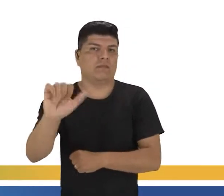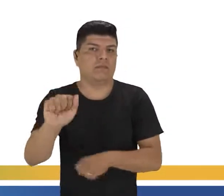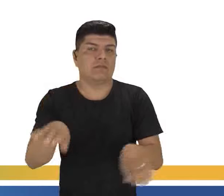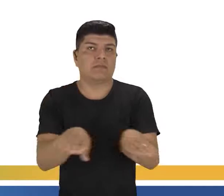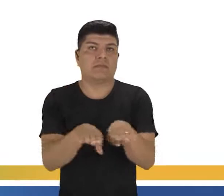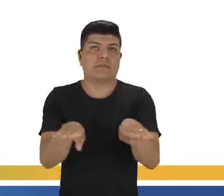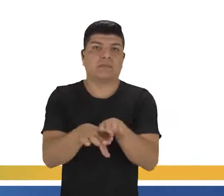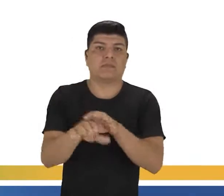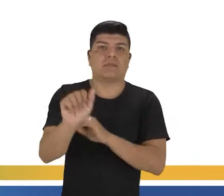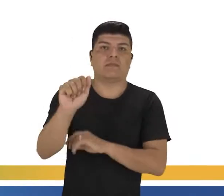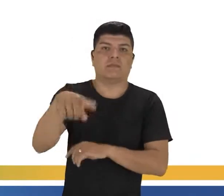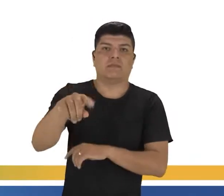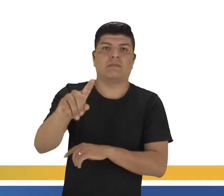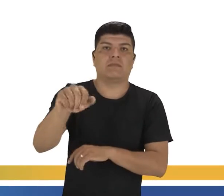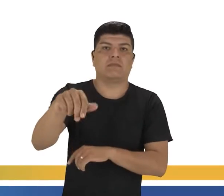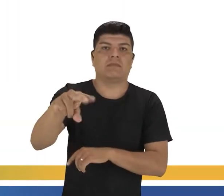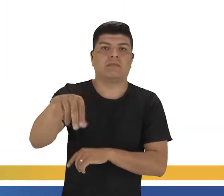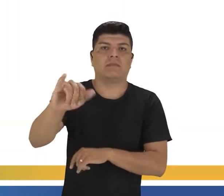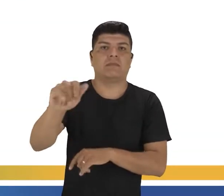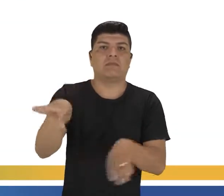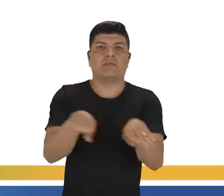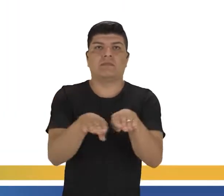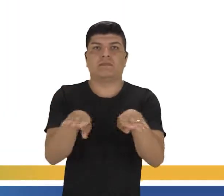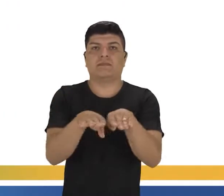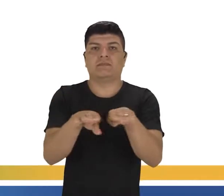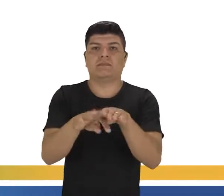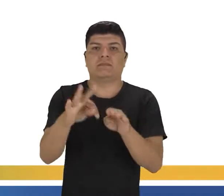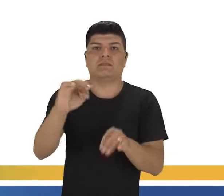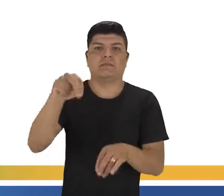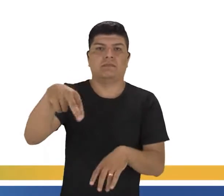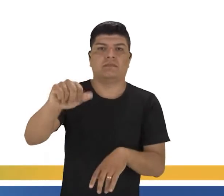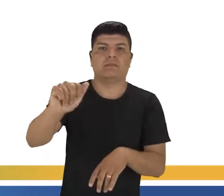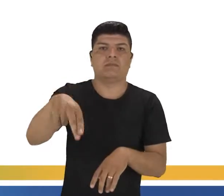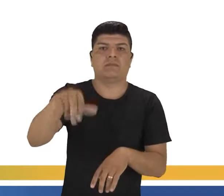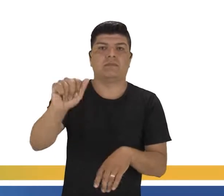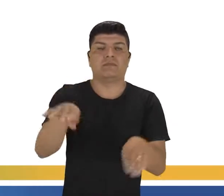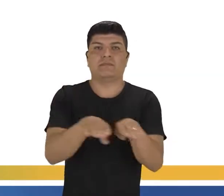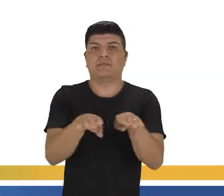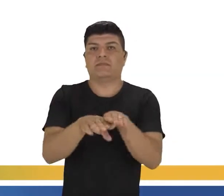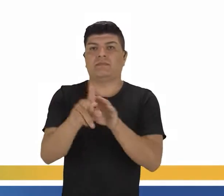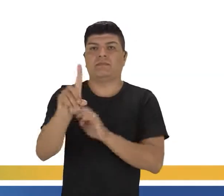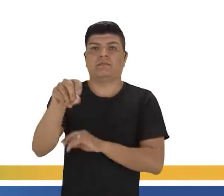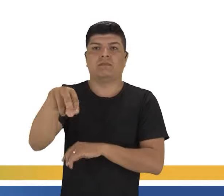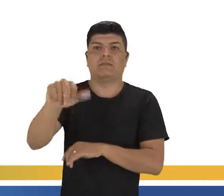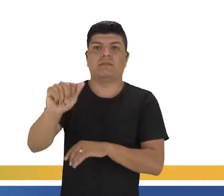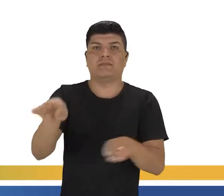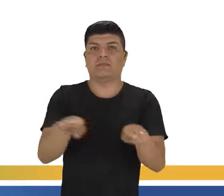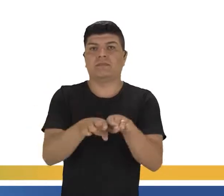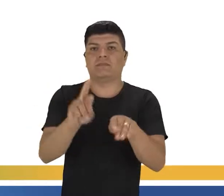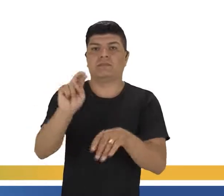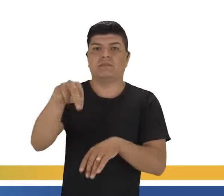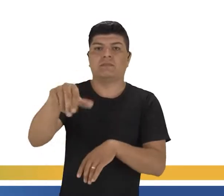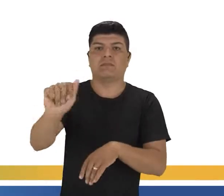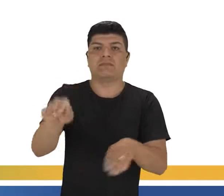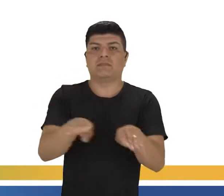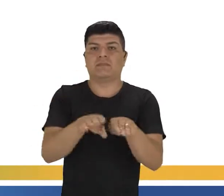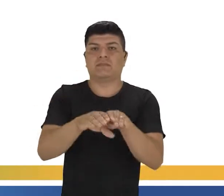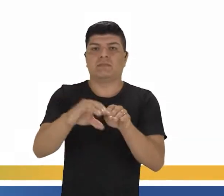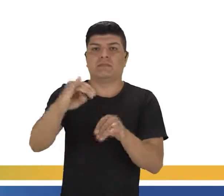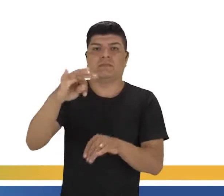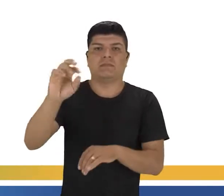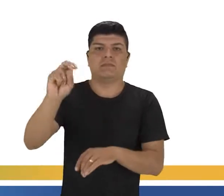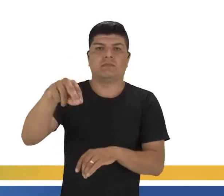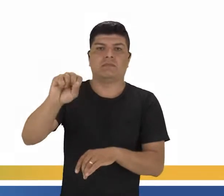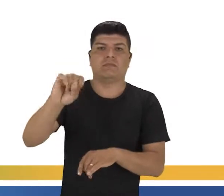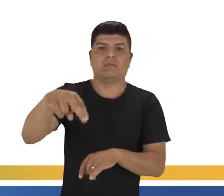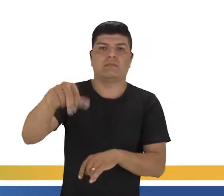a adenina e a timina, certo? No DNA. E no RNA, nós vamos ter a citosina, a guanina e